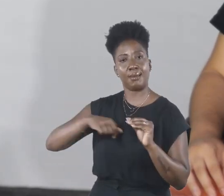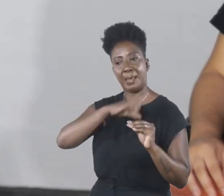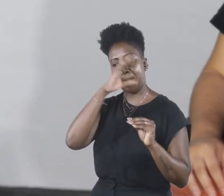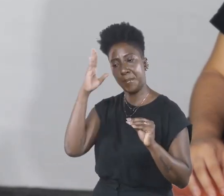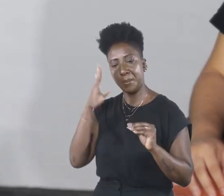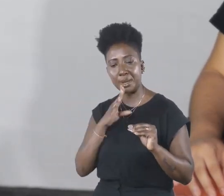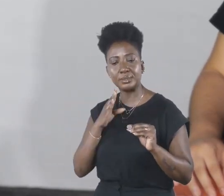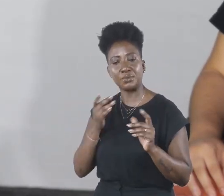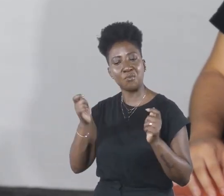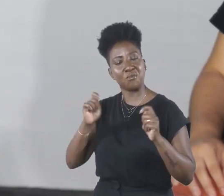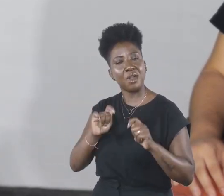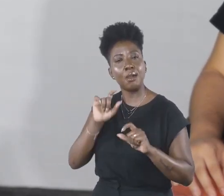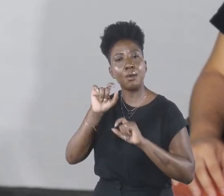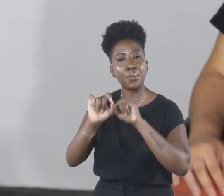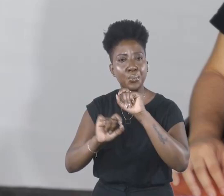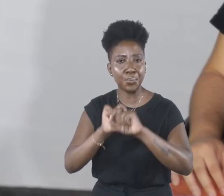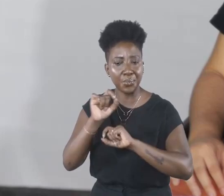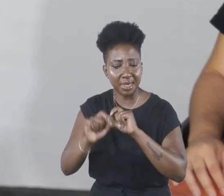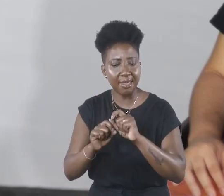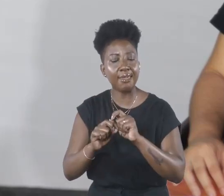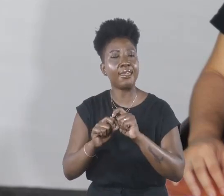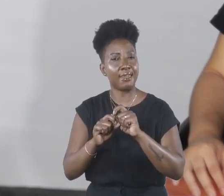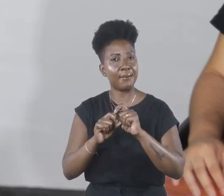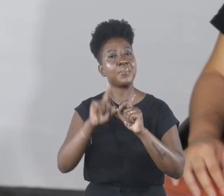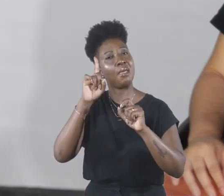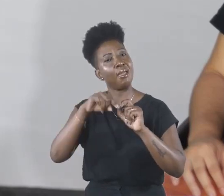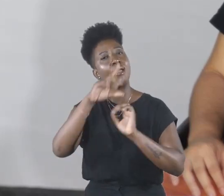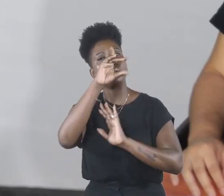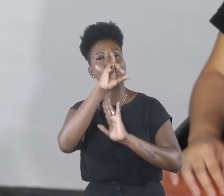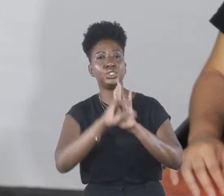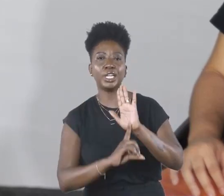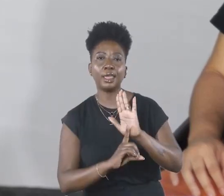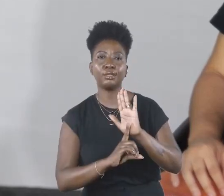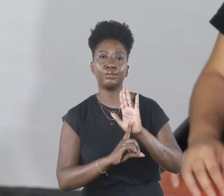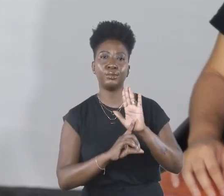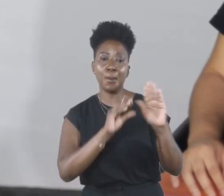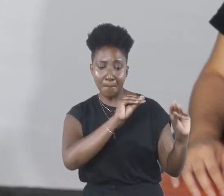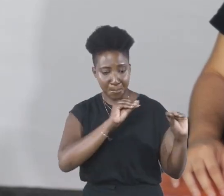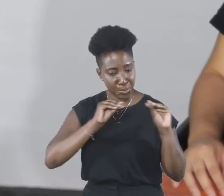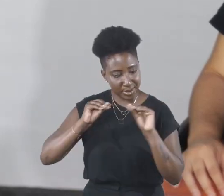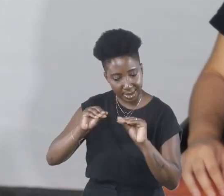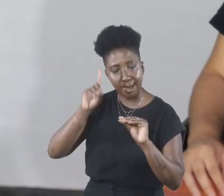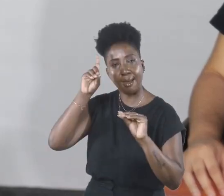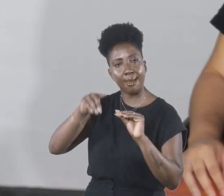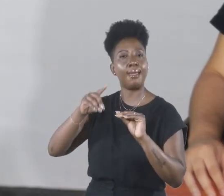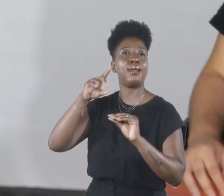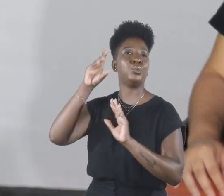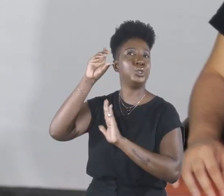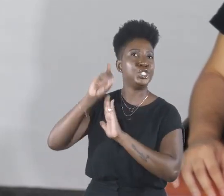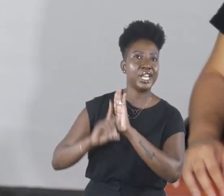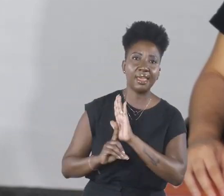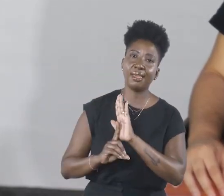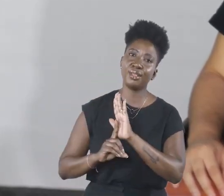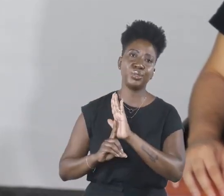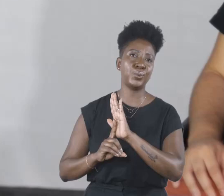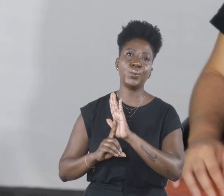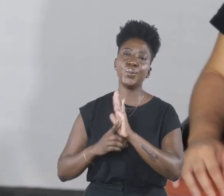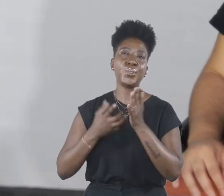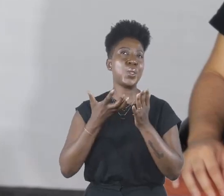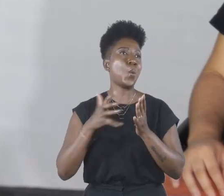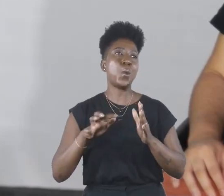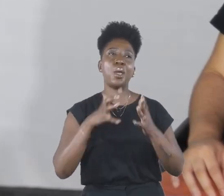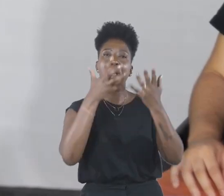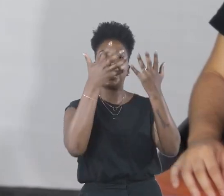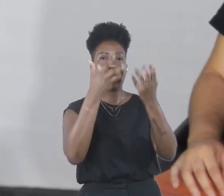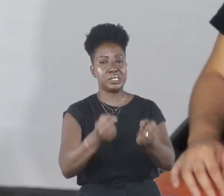provoca pelo Brasil uma questão de migração é um direito. migrar é um direito. Não é uma questão de, eu